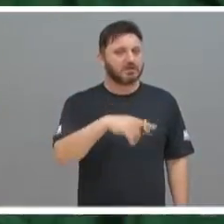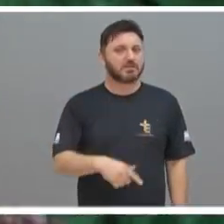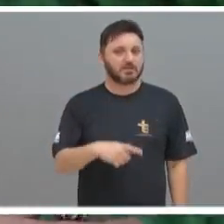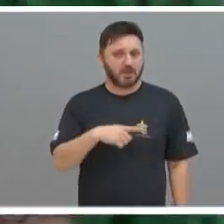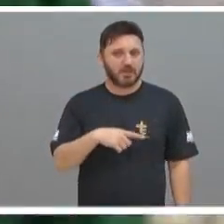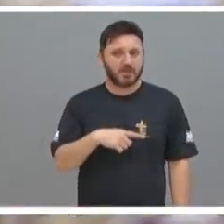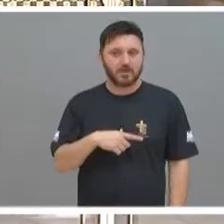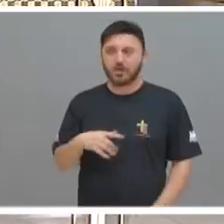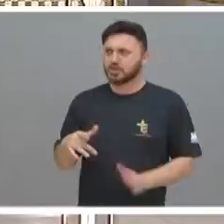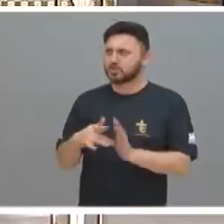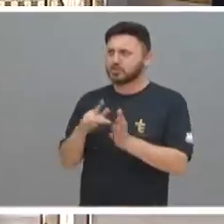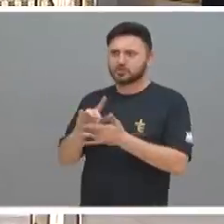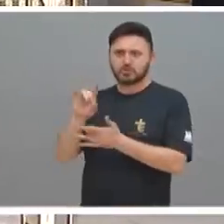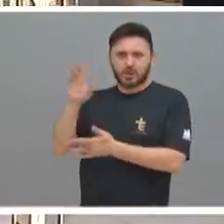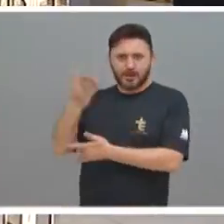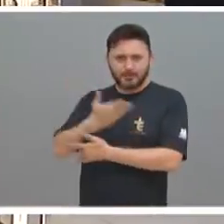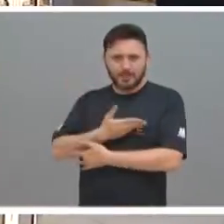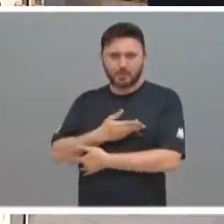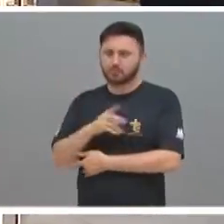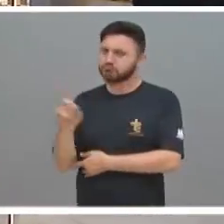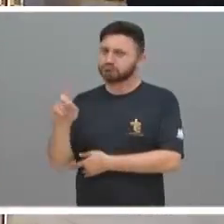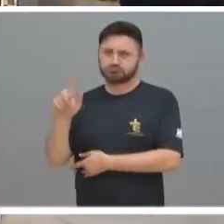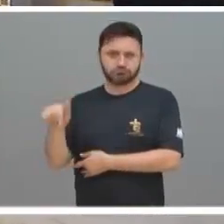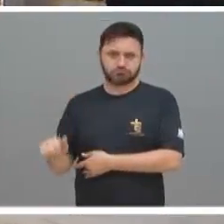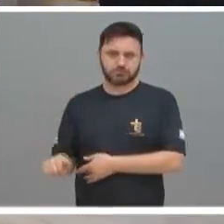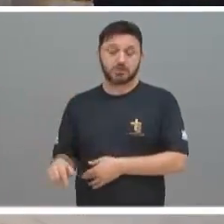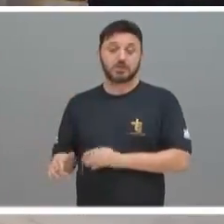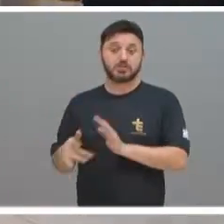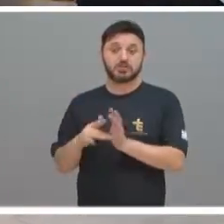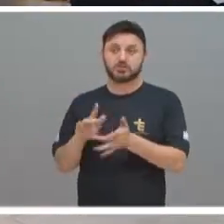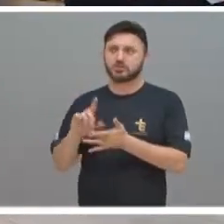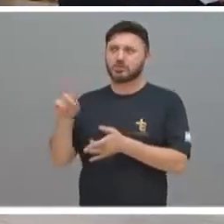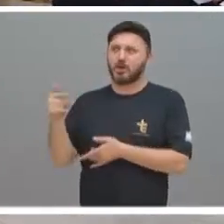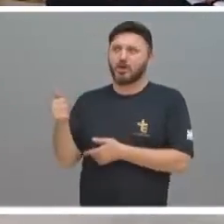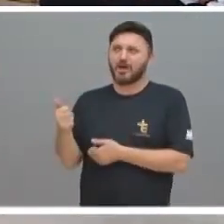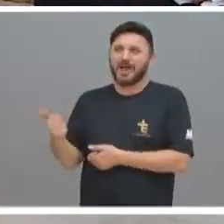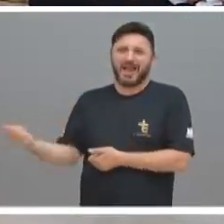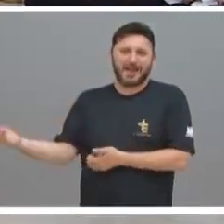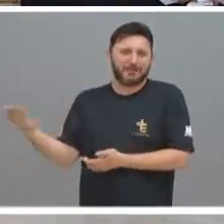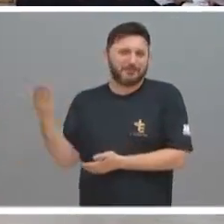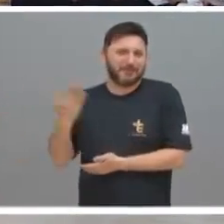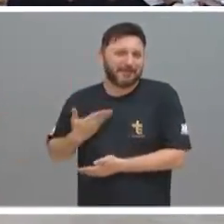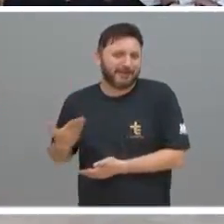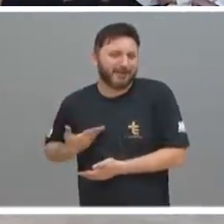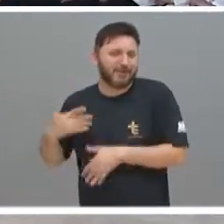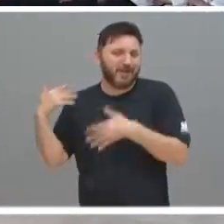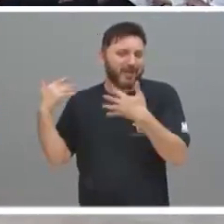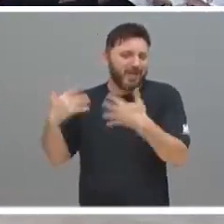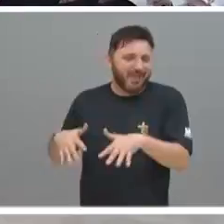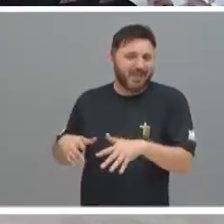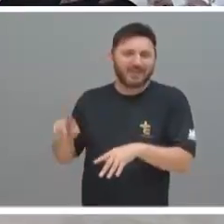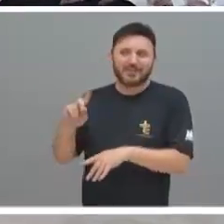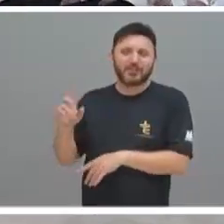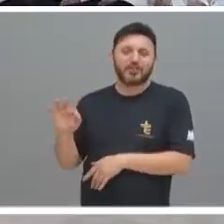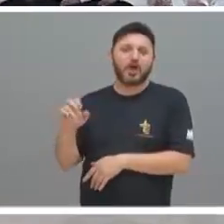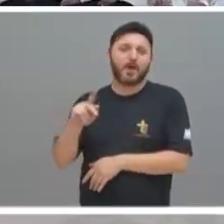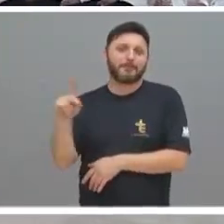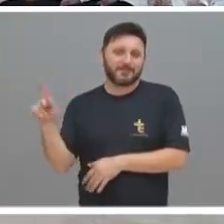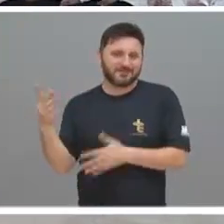Jesus não é só amigo, Jesus não é um chapa, Jesus não é um cara legal, Jesus não é top,